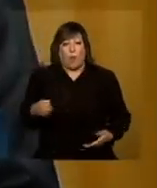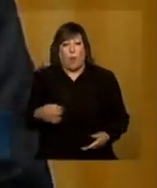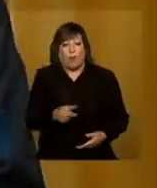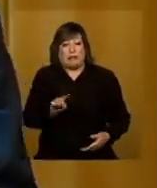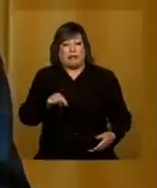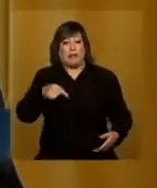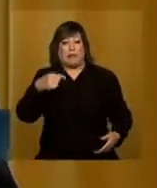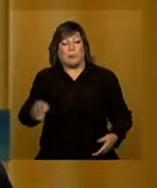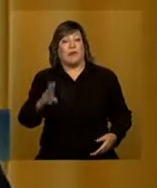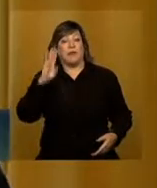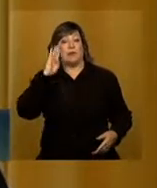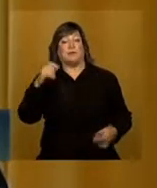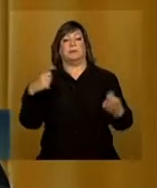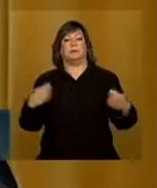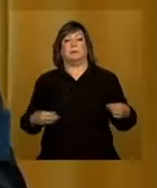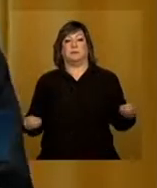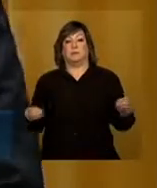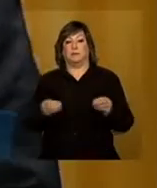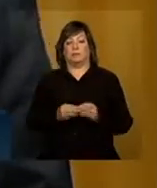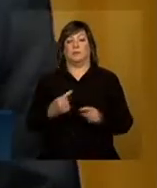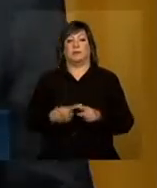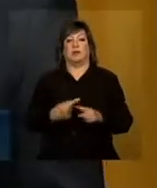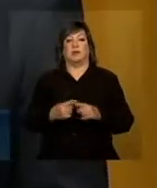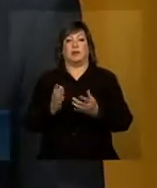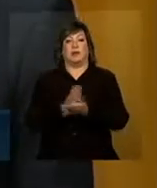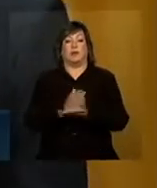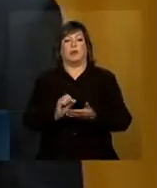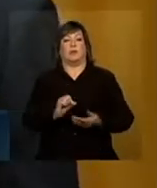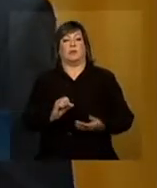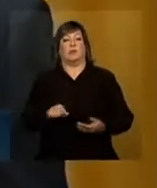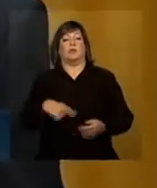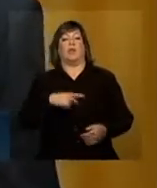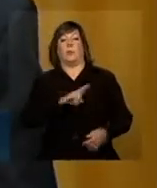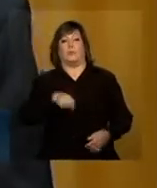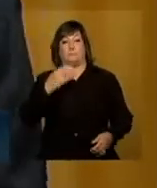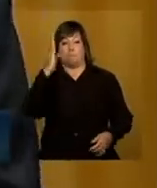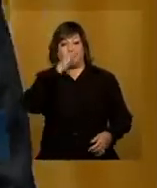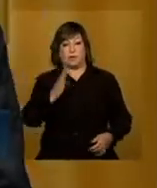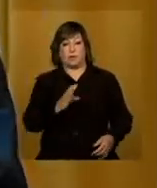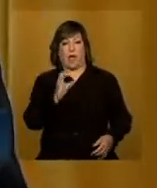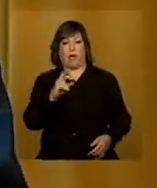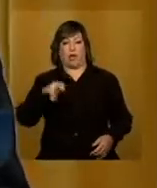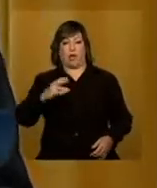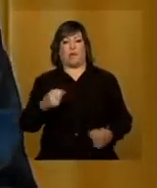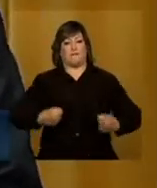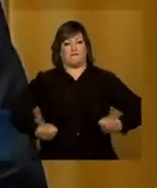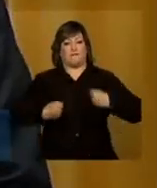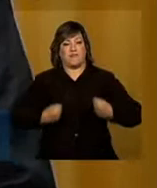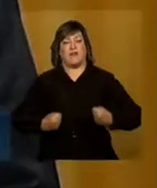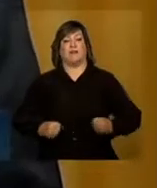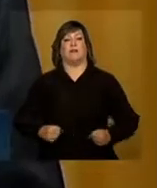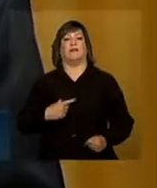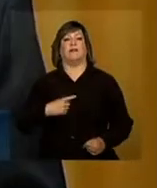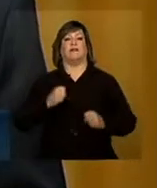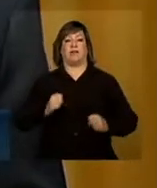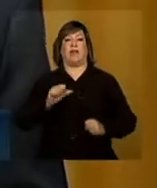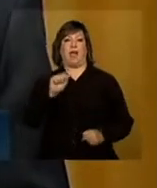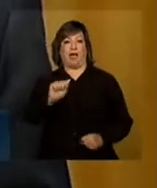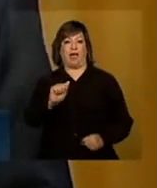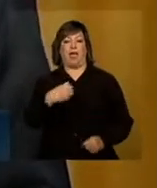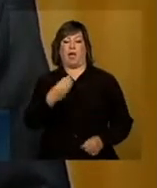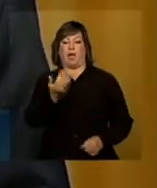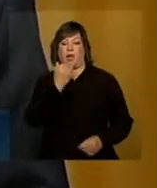a suplementação no Brasil, chamada Ação Brasil Carinhoso, da suplementação de ferro e vitamina A, que